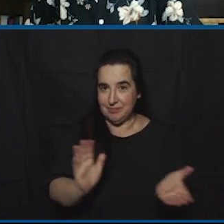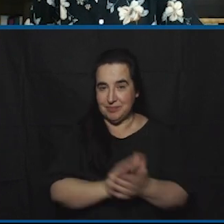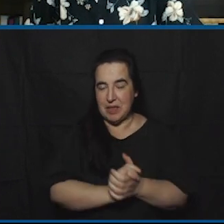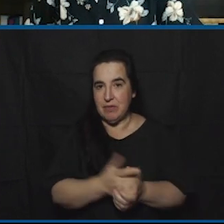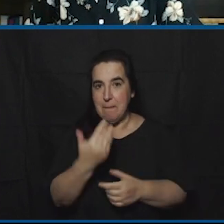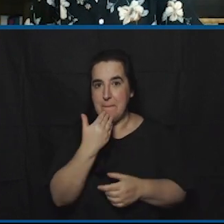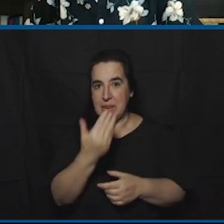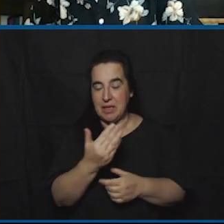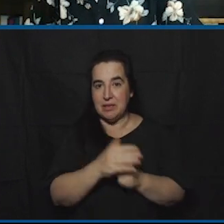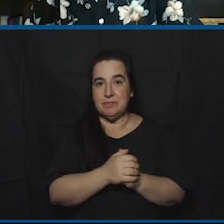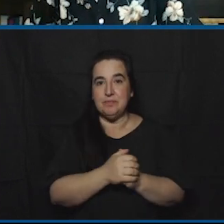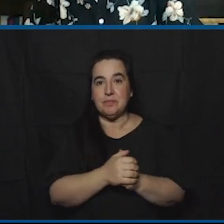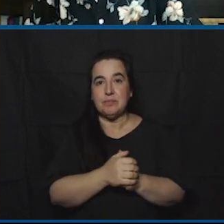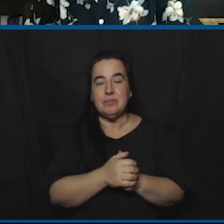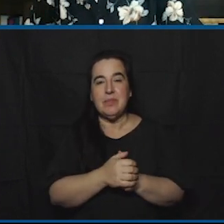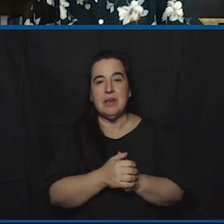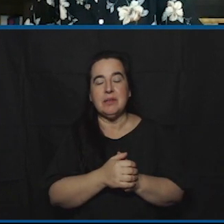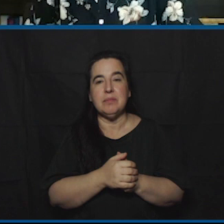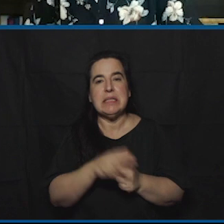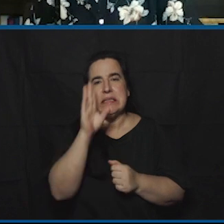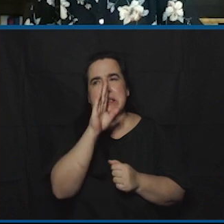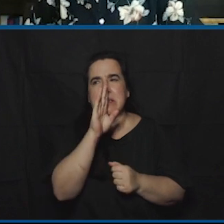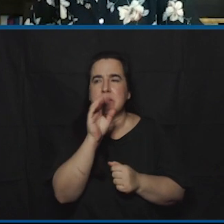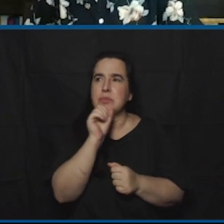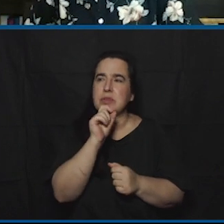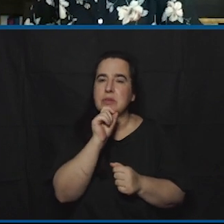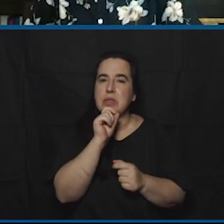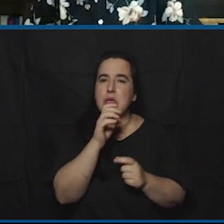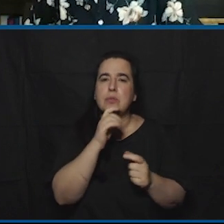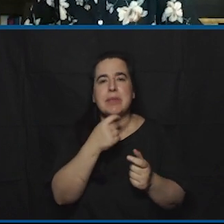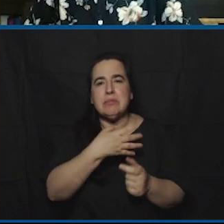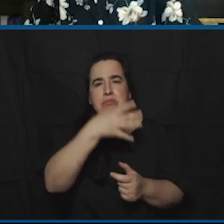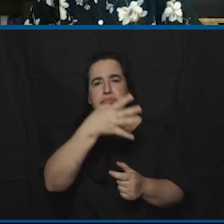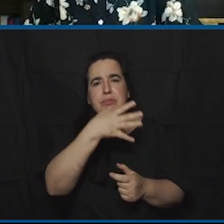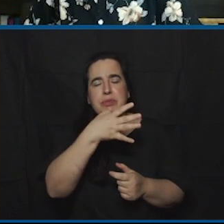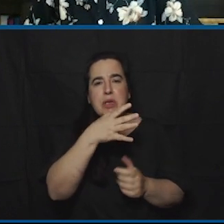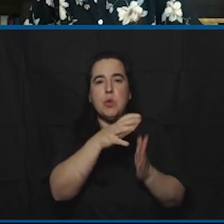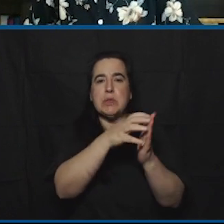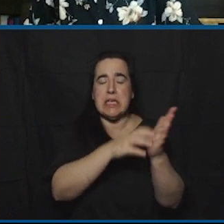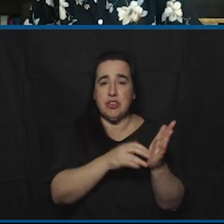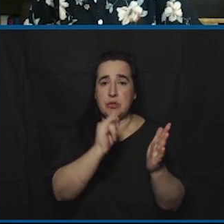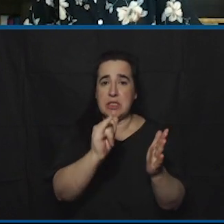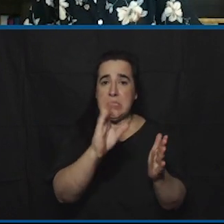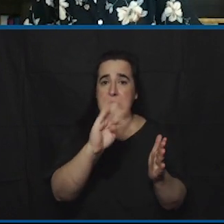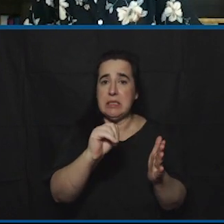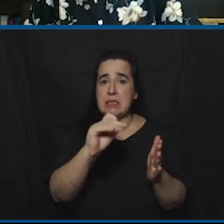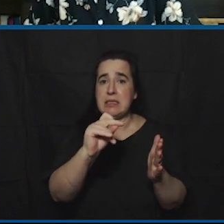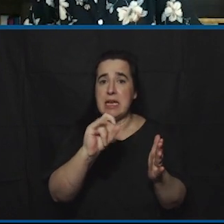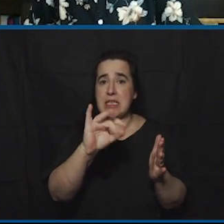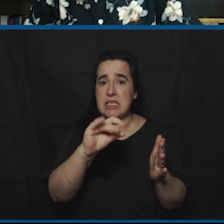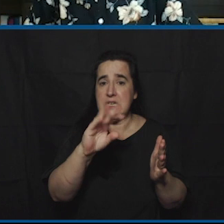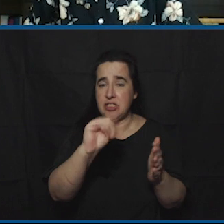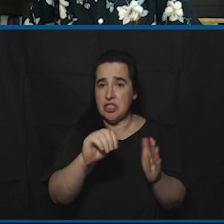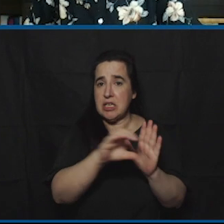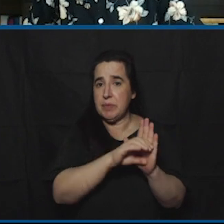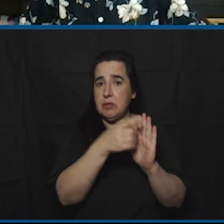pedir-vos, então, que, se pudessem, possamos comentar o texto de Isaías, capítulo 9,